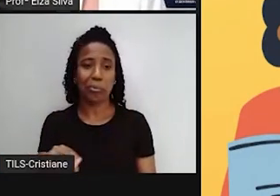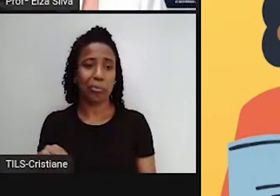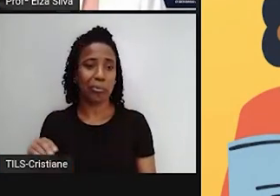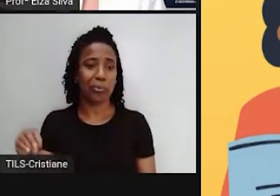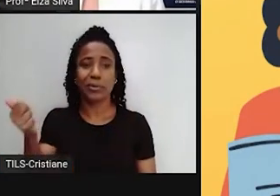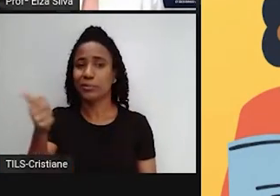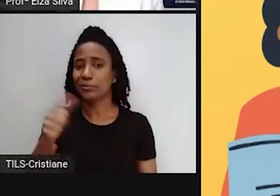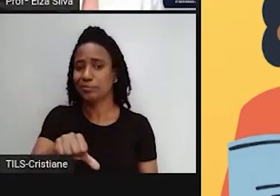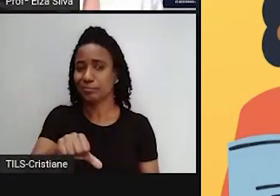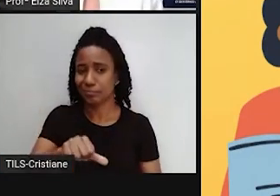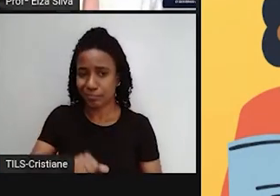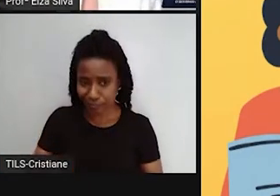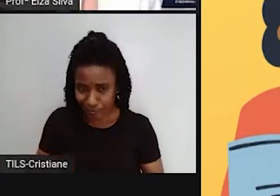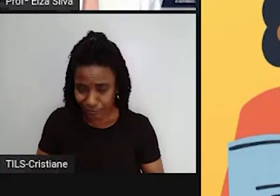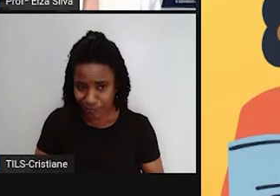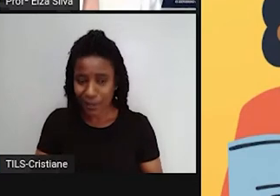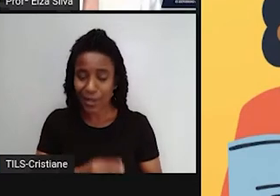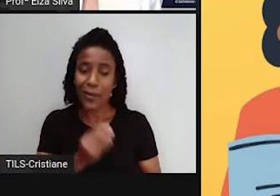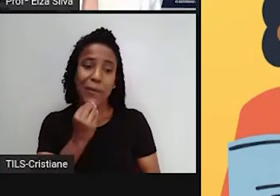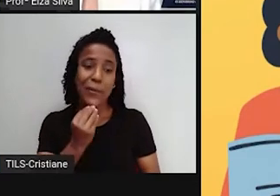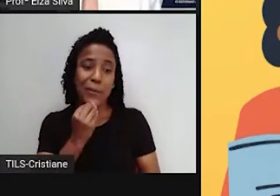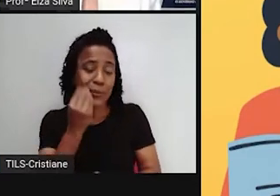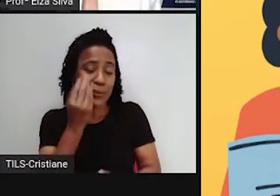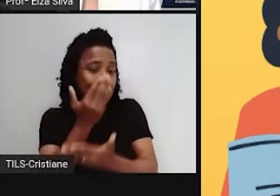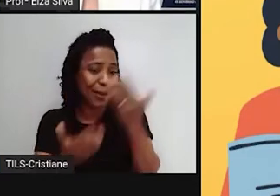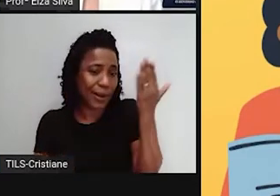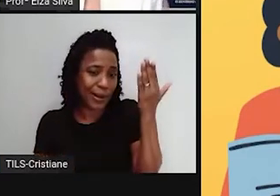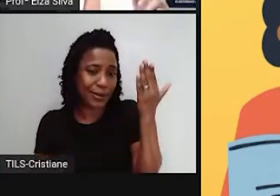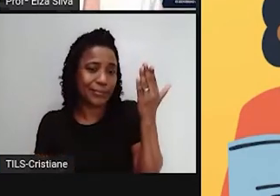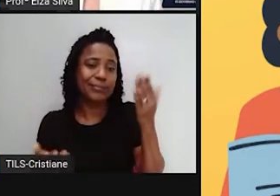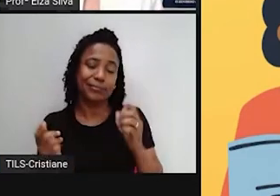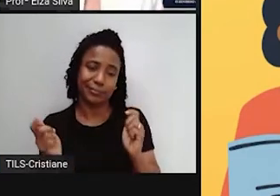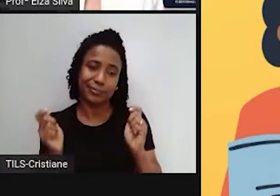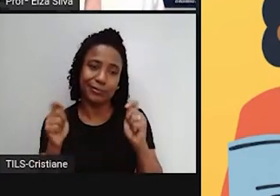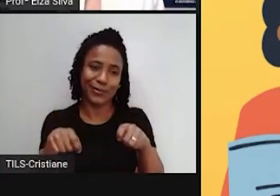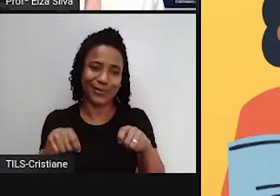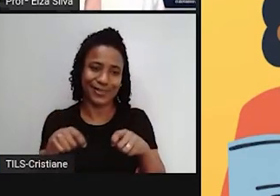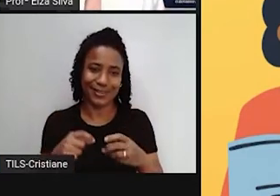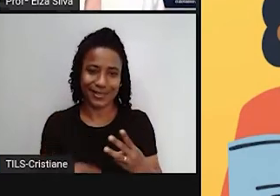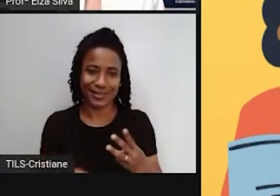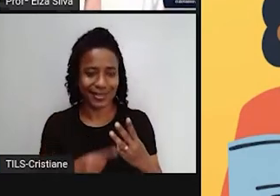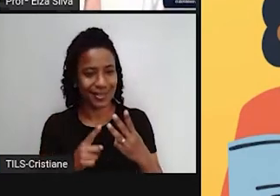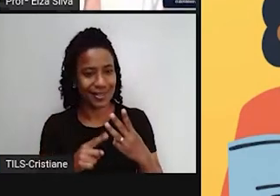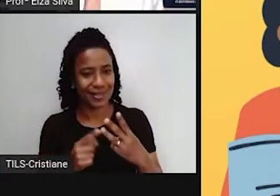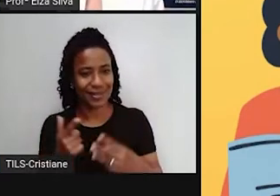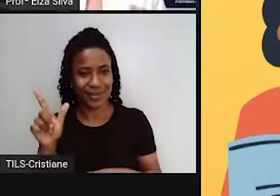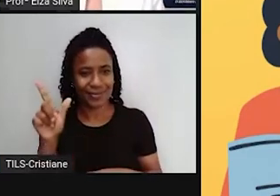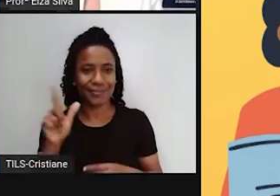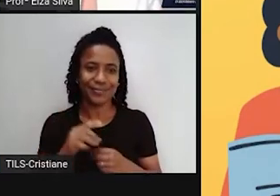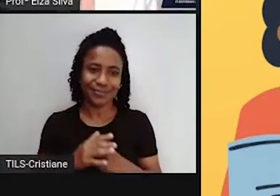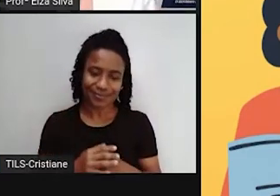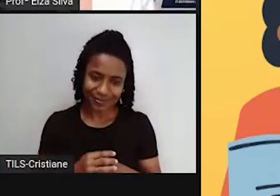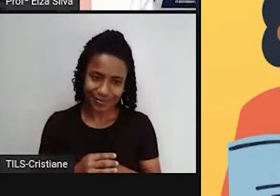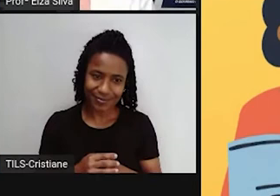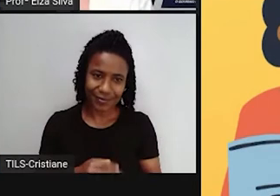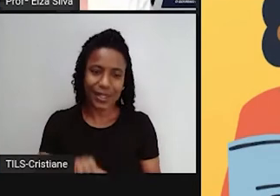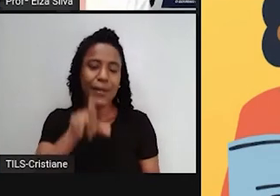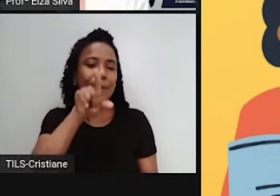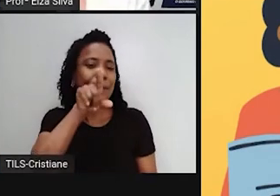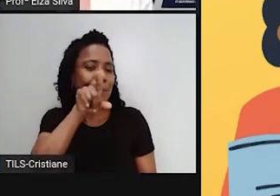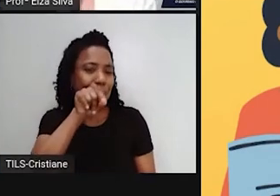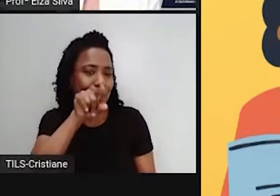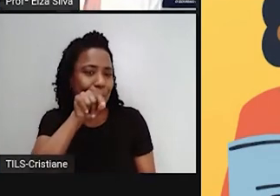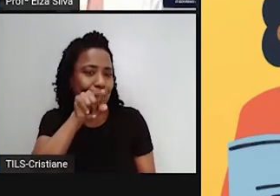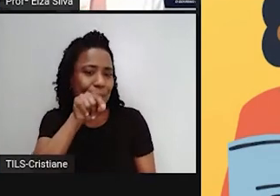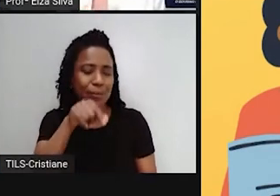vezes a gente pode perder alguma oportunidade. Ok? Próximo. Aos poucos o pássaro vai construindo o